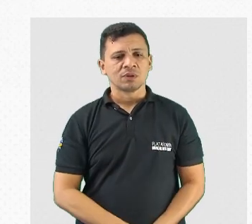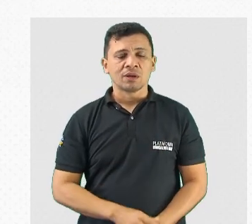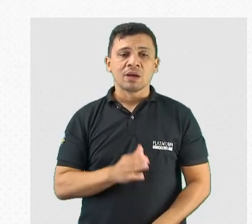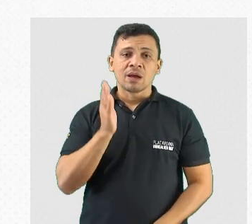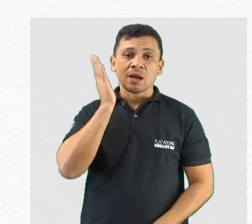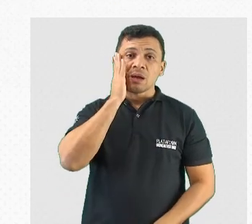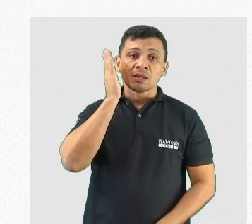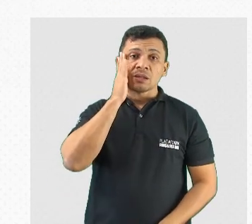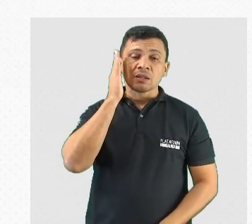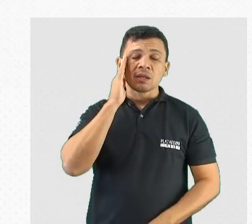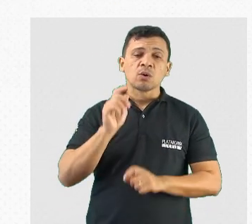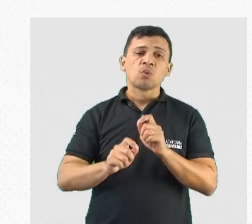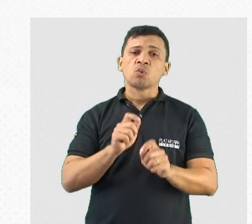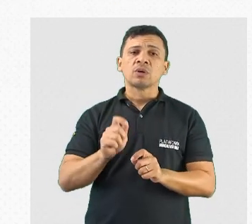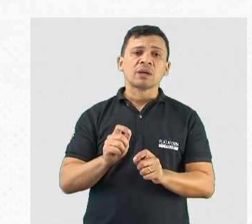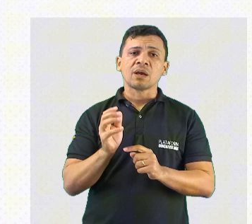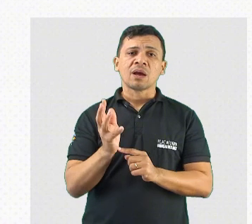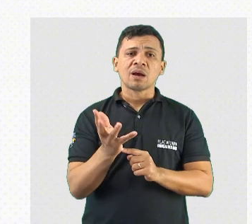processo